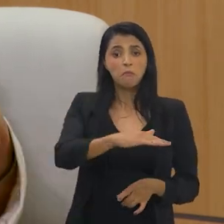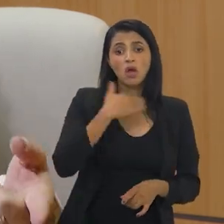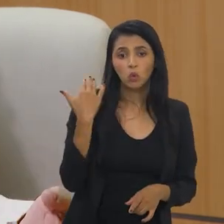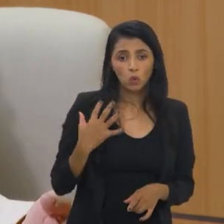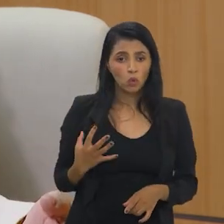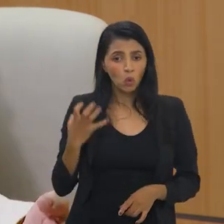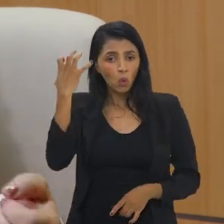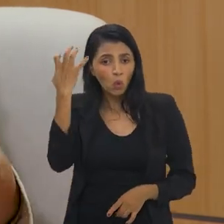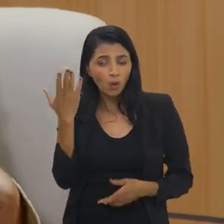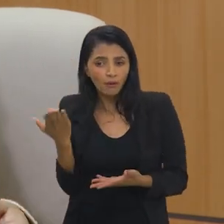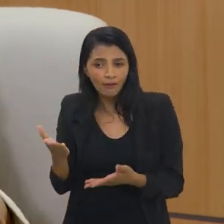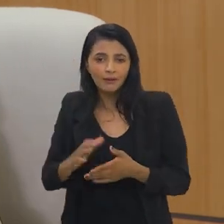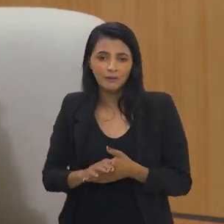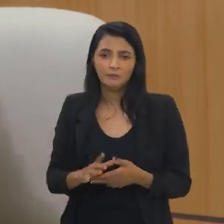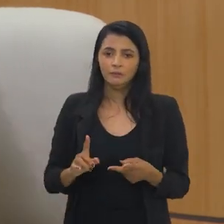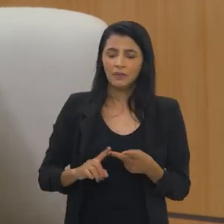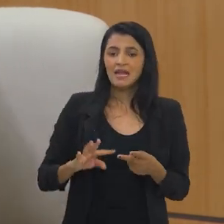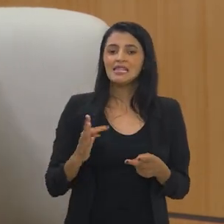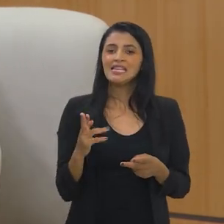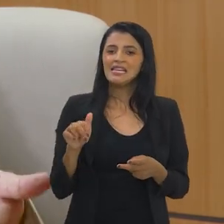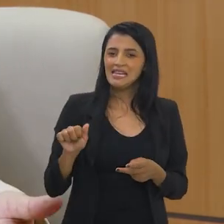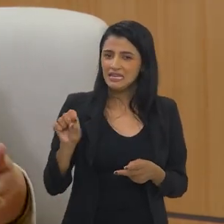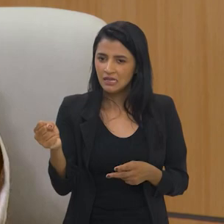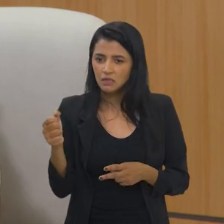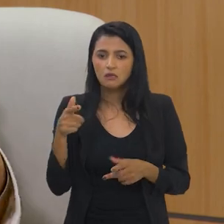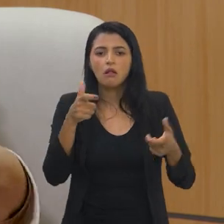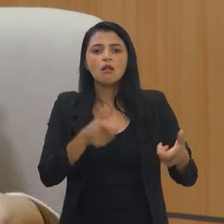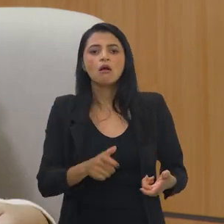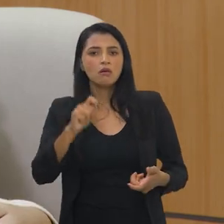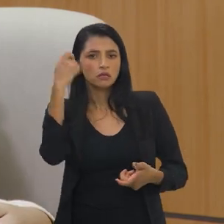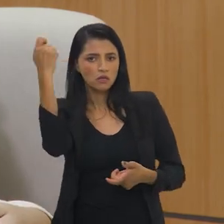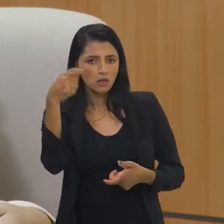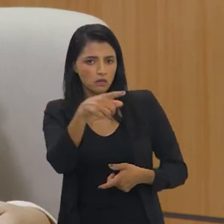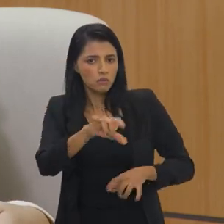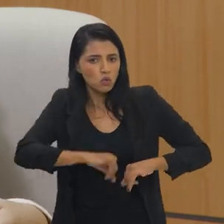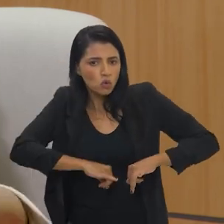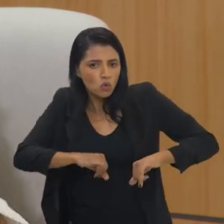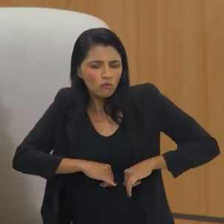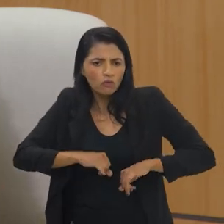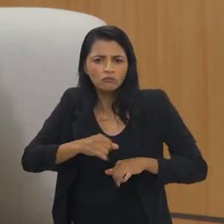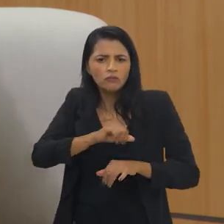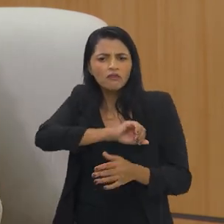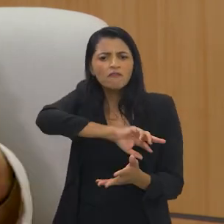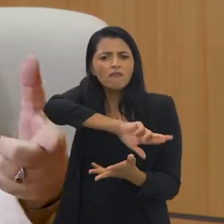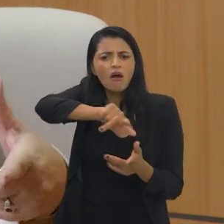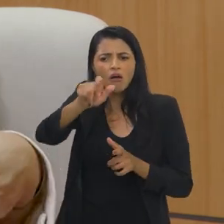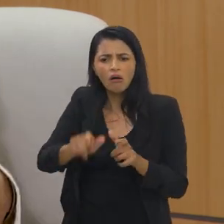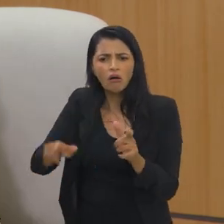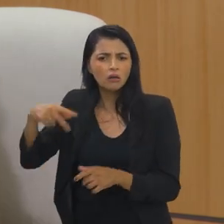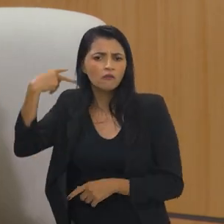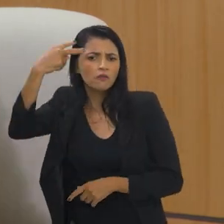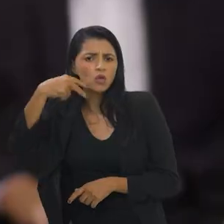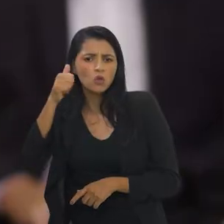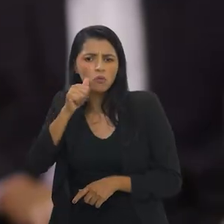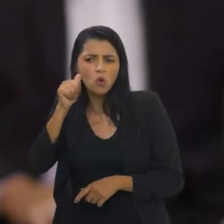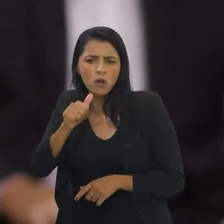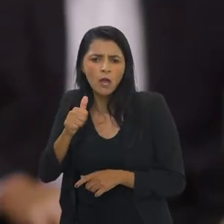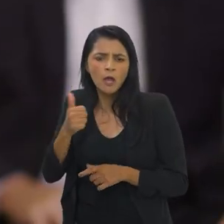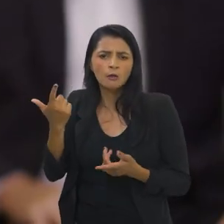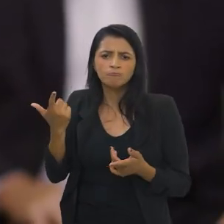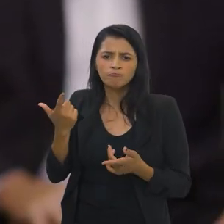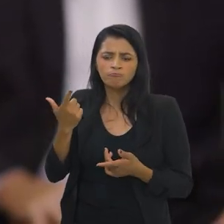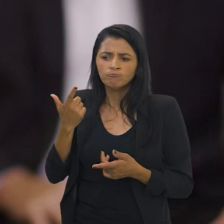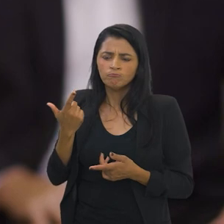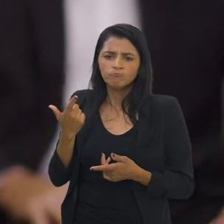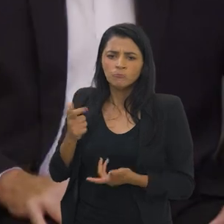que matou a Marielle Franco que sofreu a Teresa lá em Santa Catarina e que tem diversas vereadoras